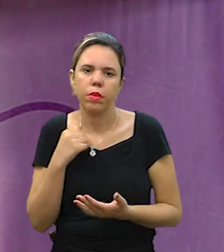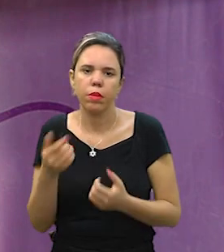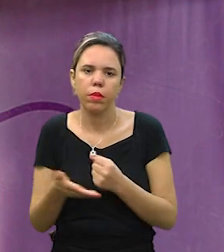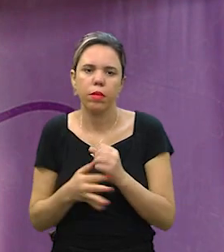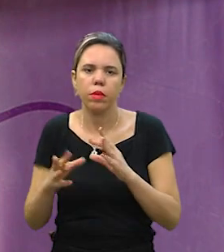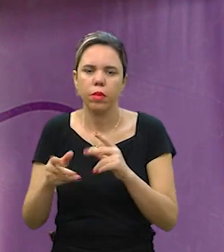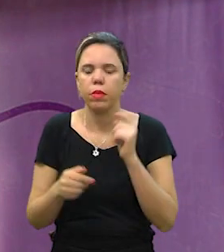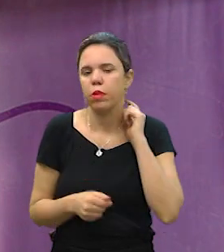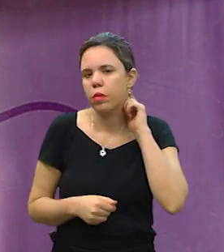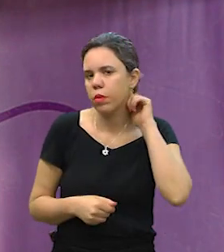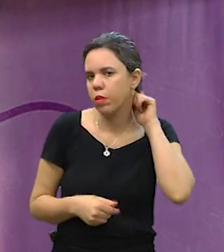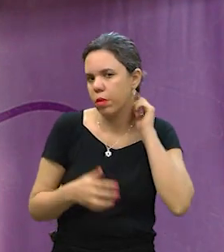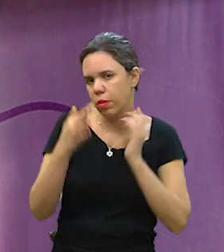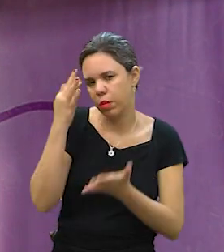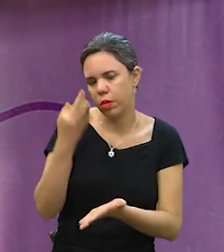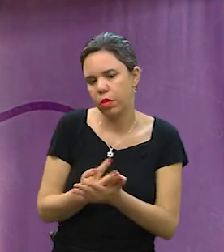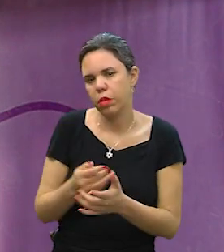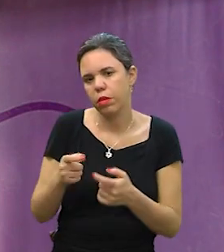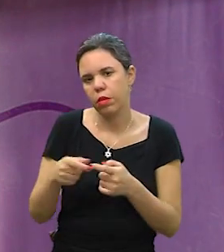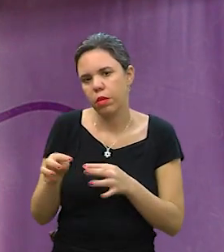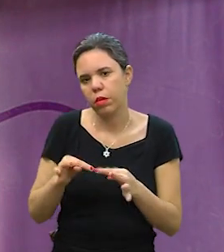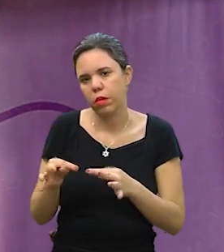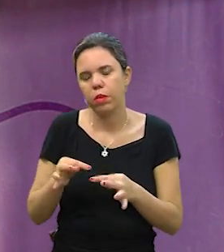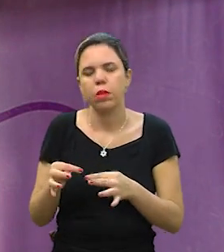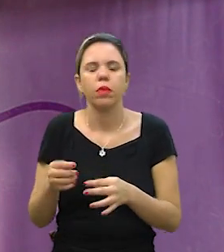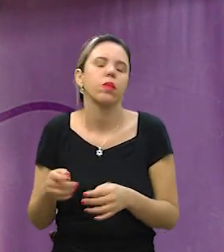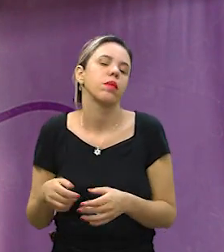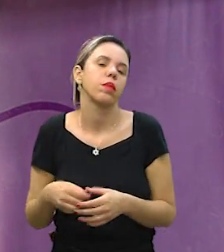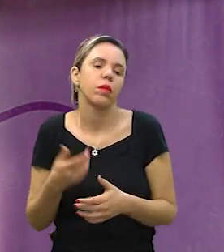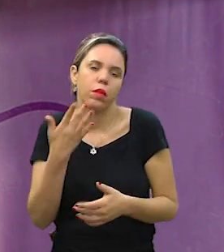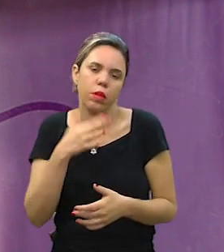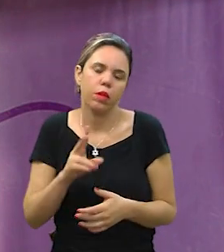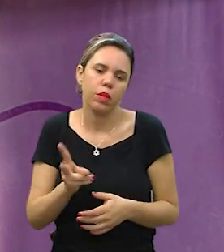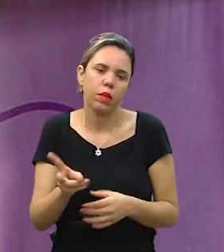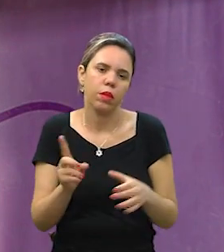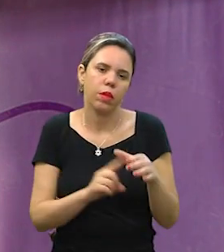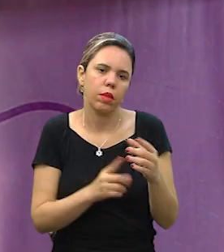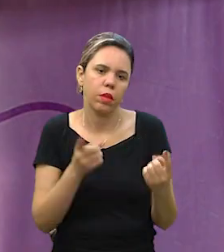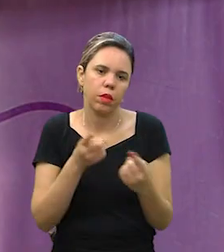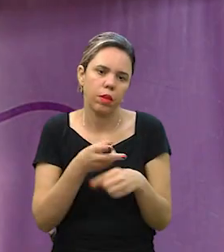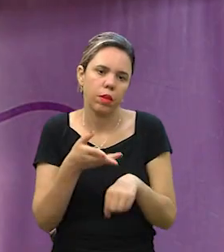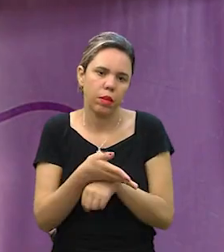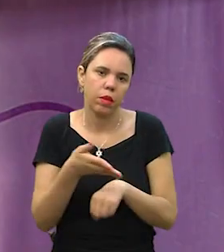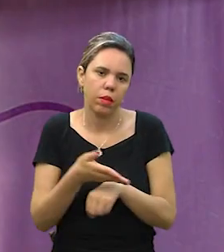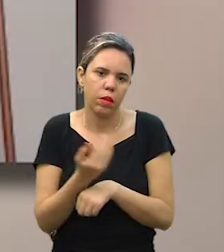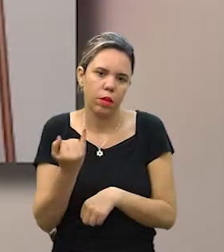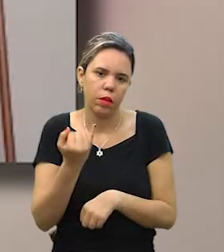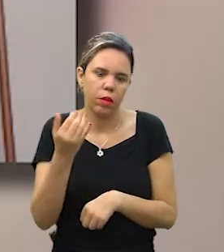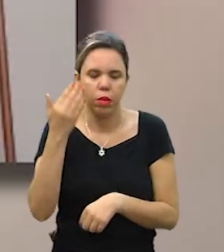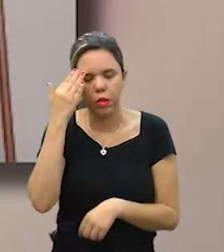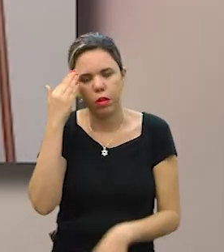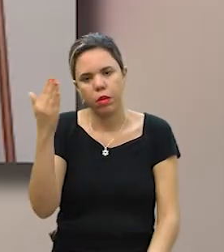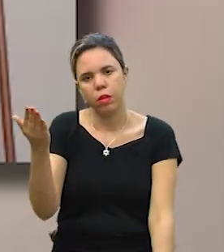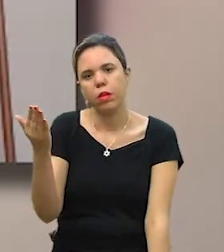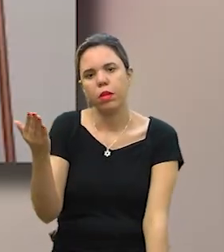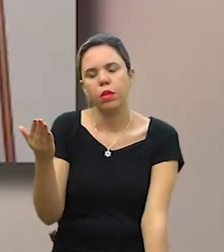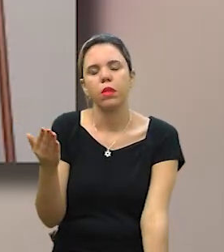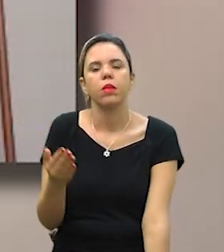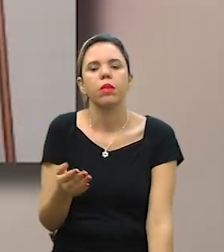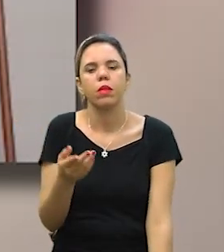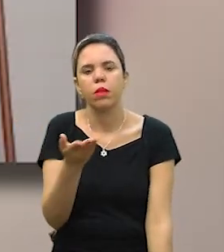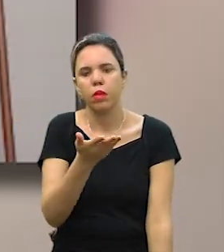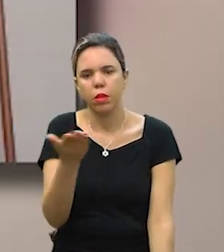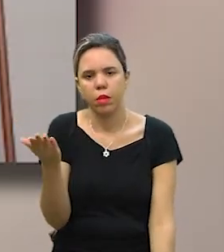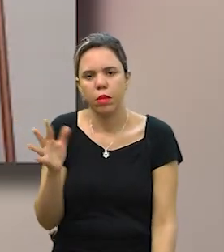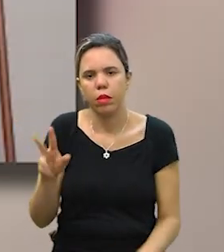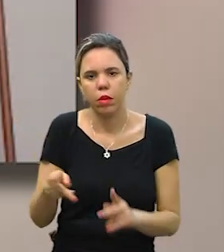alimentação é a base de tudo e confiança no pediatra, a consulta constante são bem importantes. Eu que agradeço,